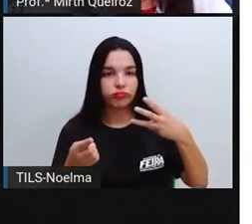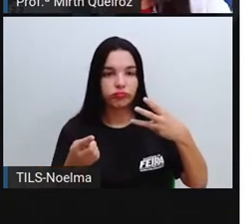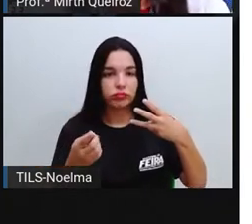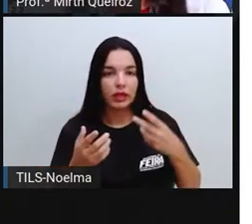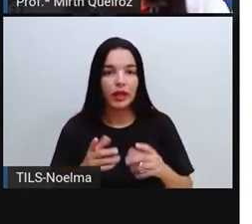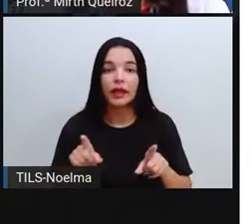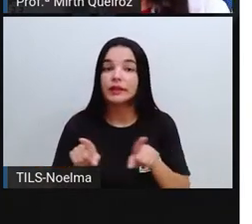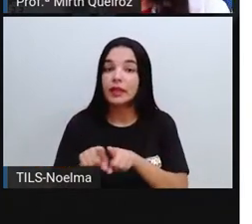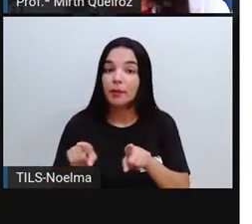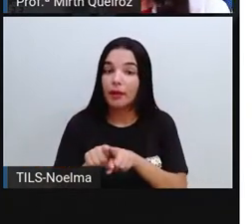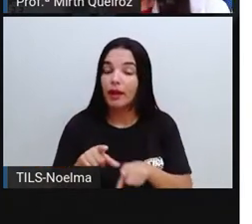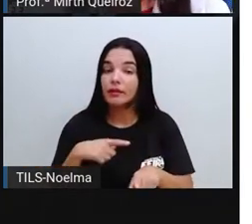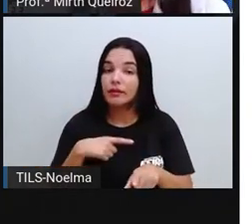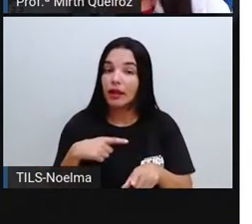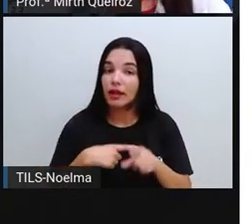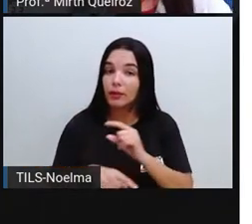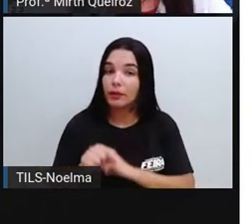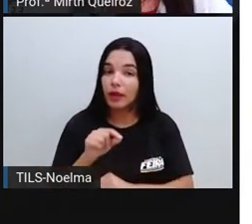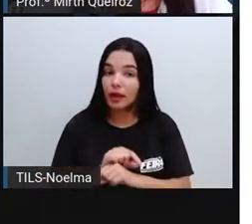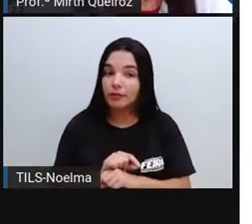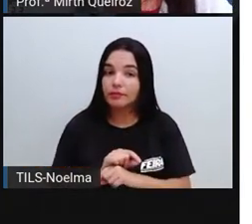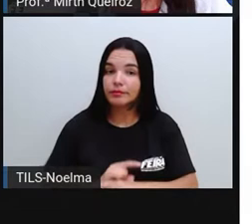tem seus múltiplos, né?